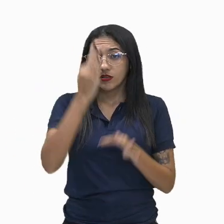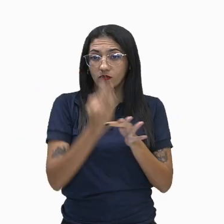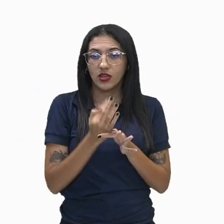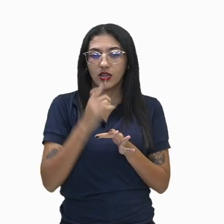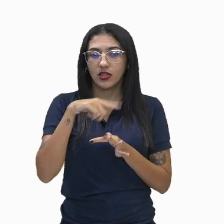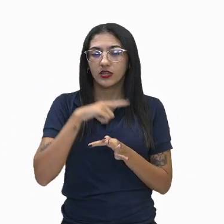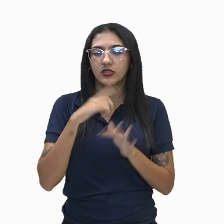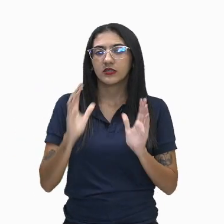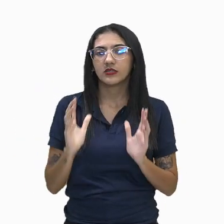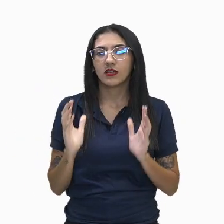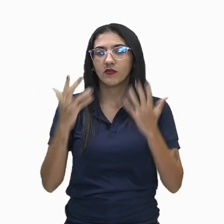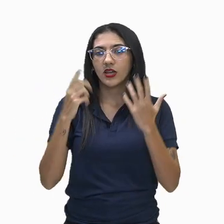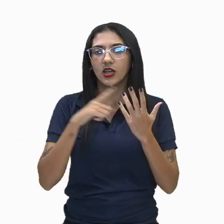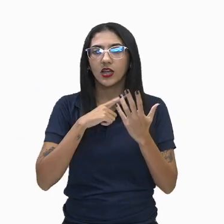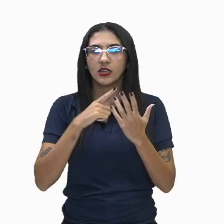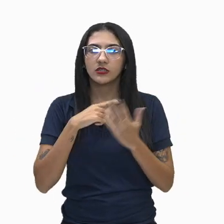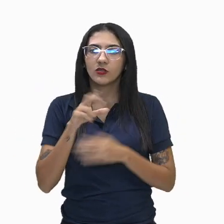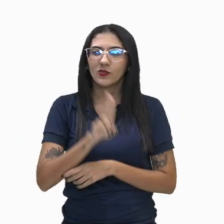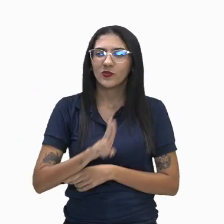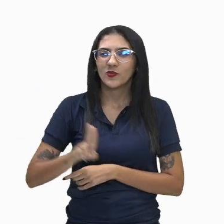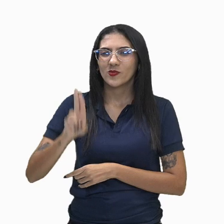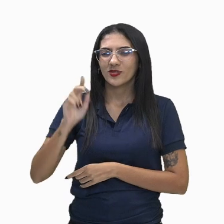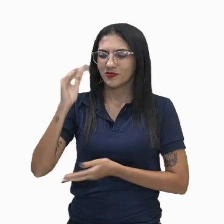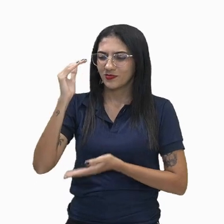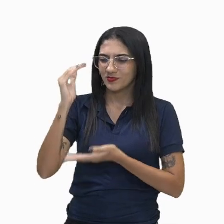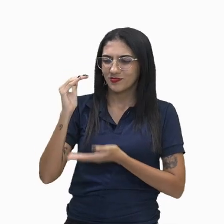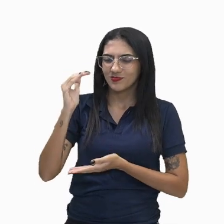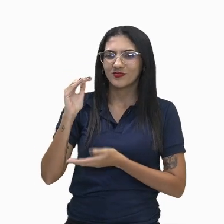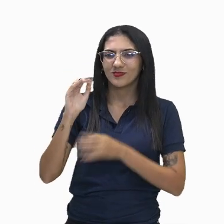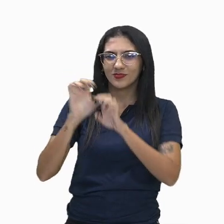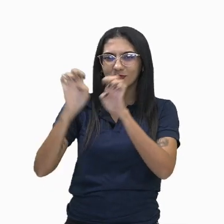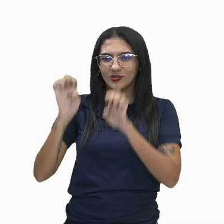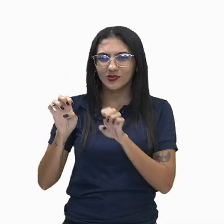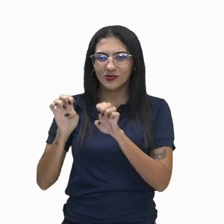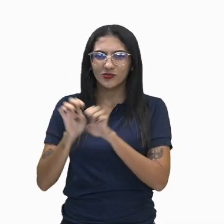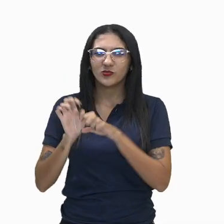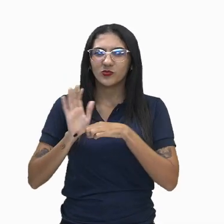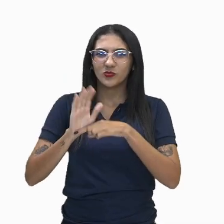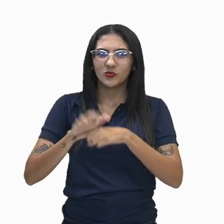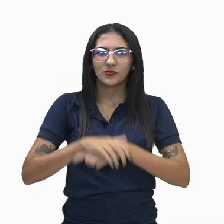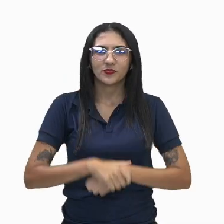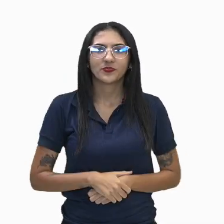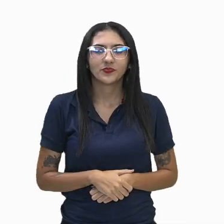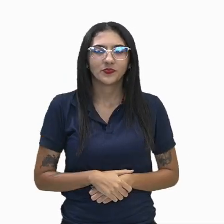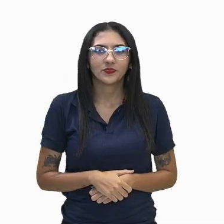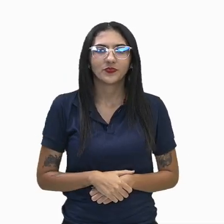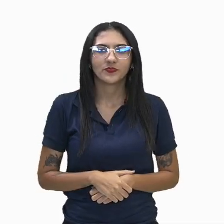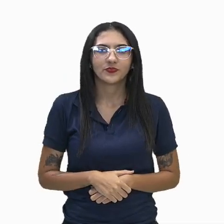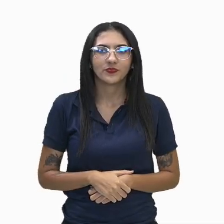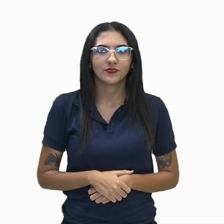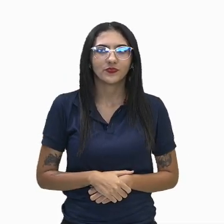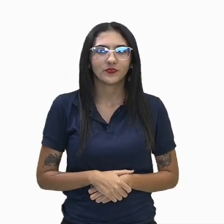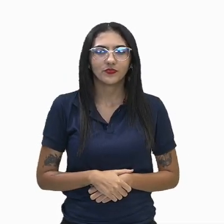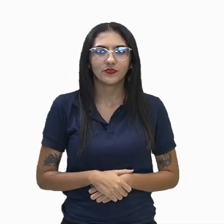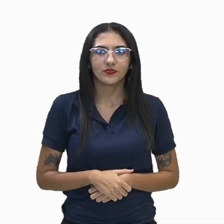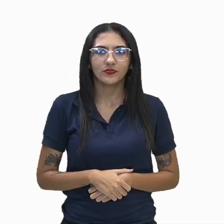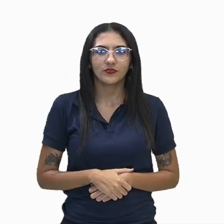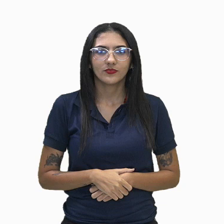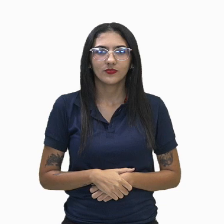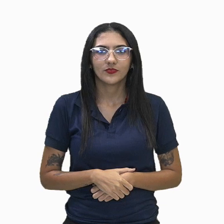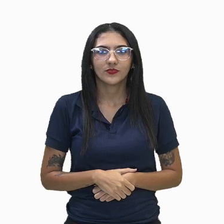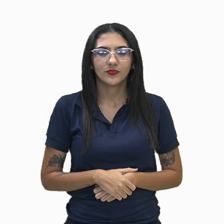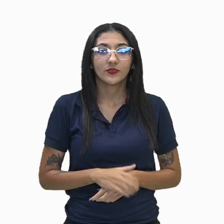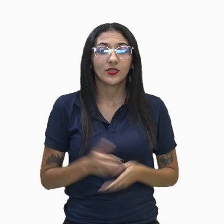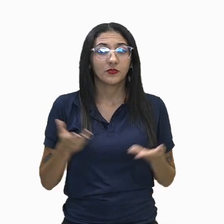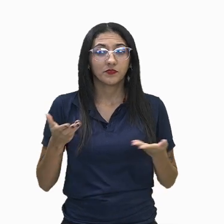festa gira em torno da pequena imagem da Virgem Maria de origem barroca. E aqui eu quero te convidar